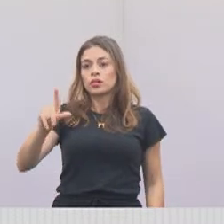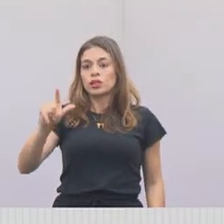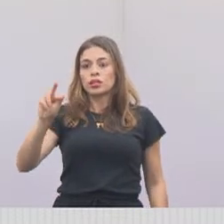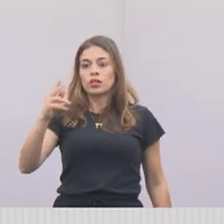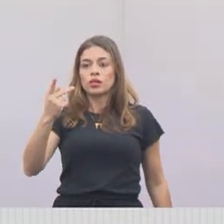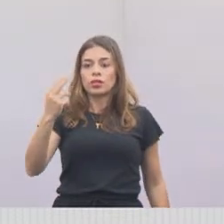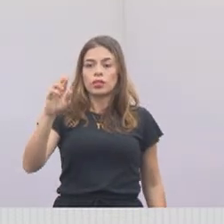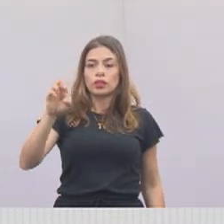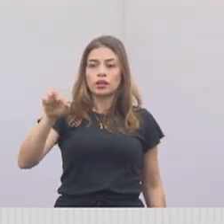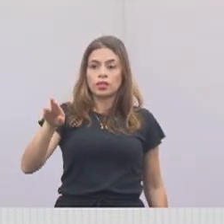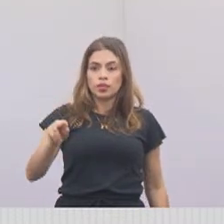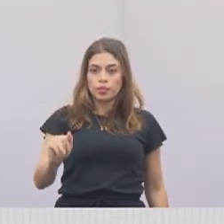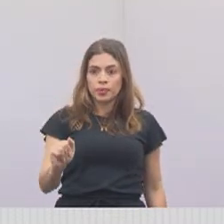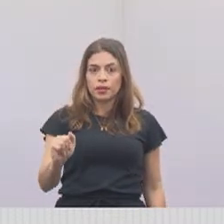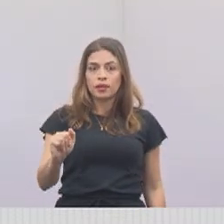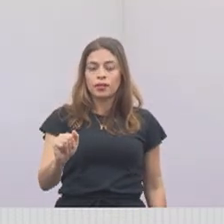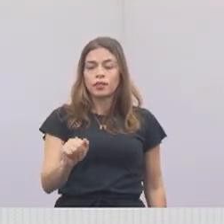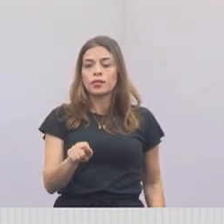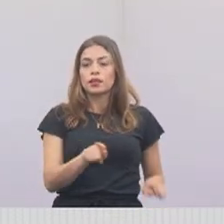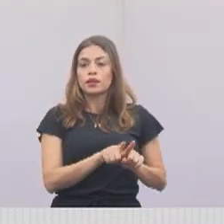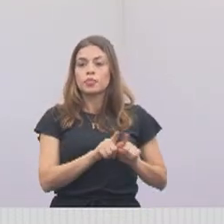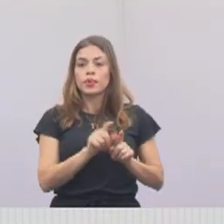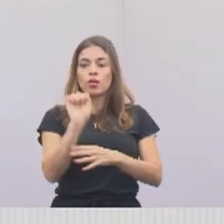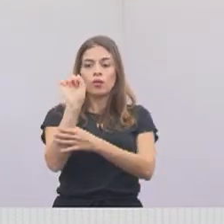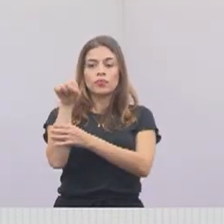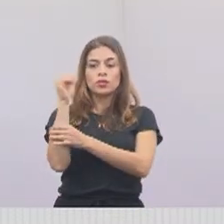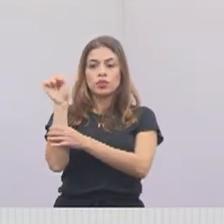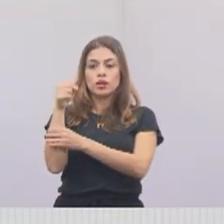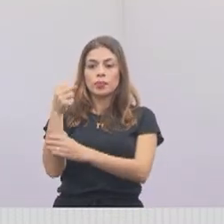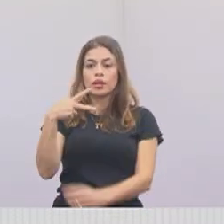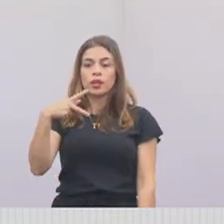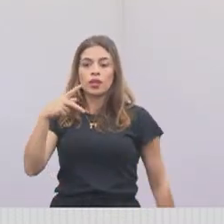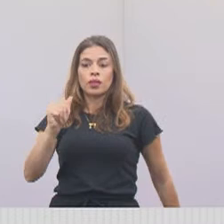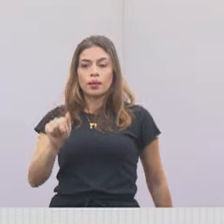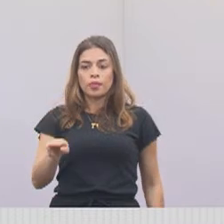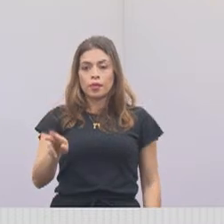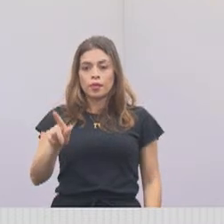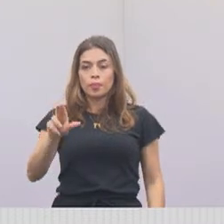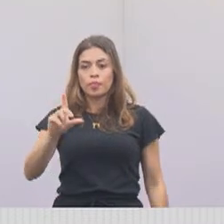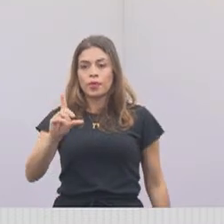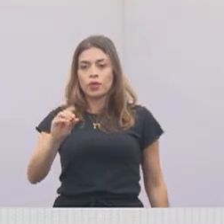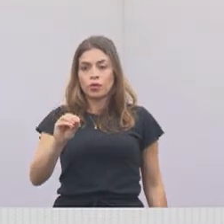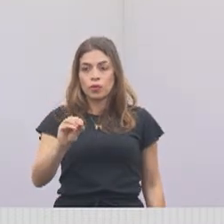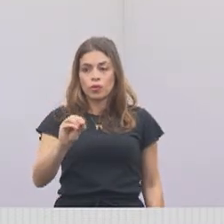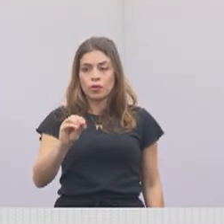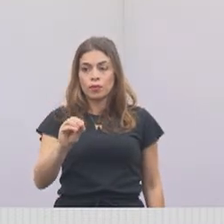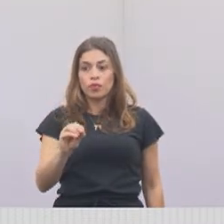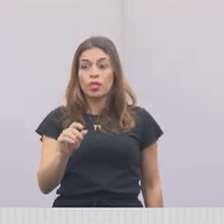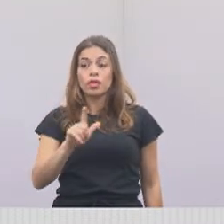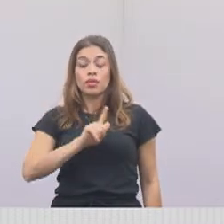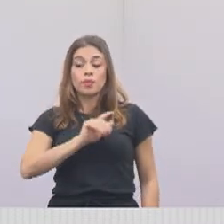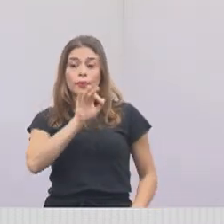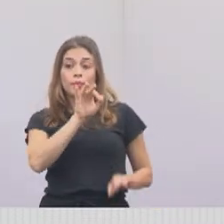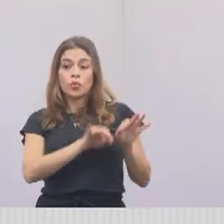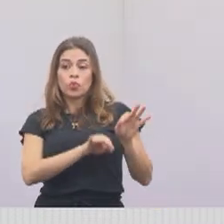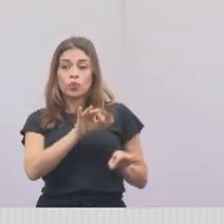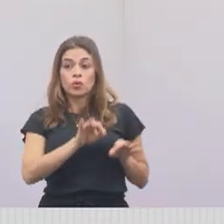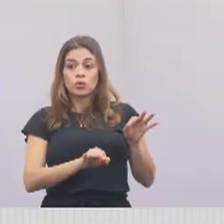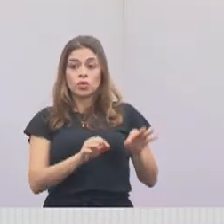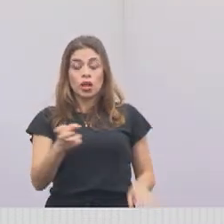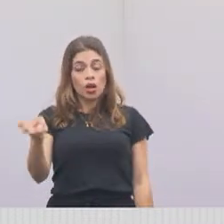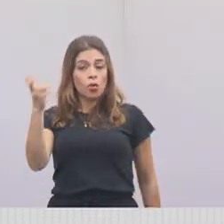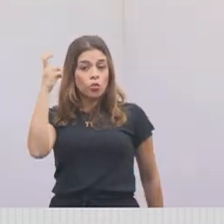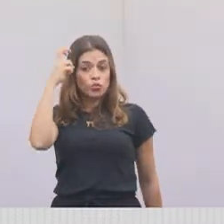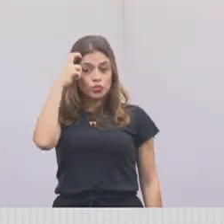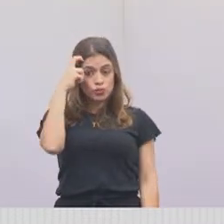o fisioterapeuta Dr. Paulo de Tarso, um amigo aí de muito tempo, onde a gente está com um projeto direcionado à